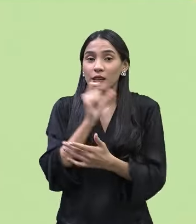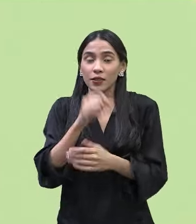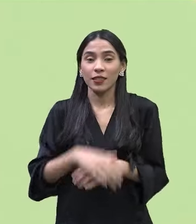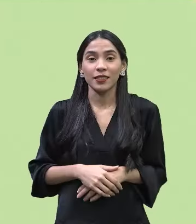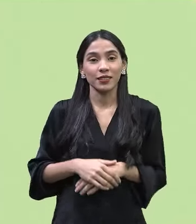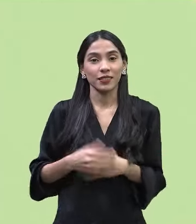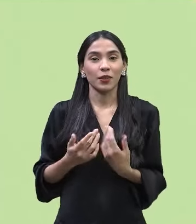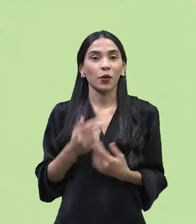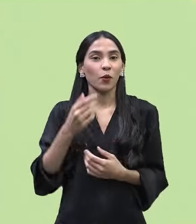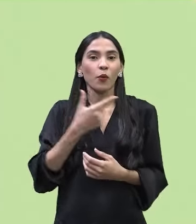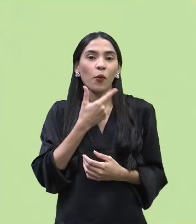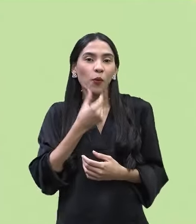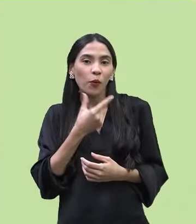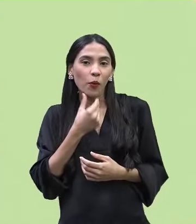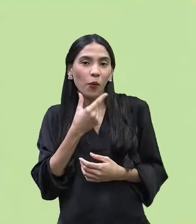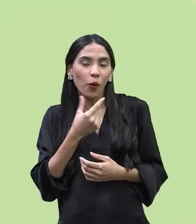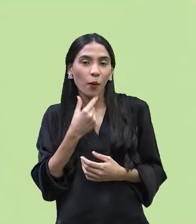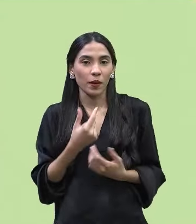Jacob vai,